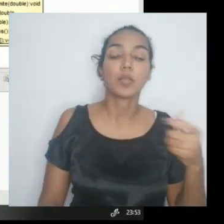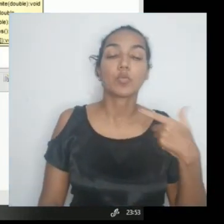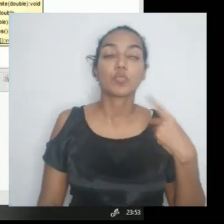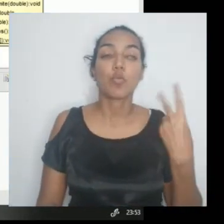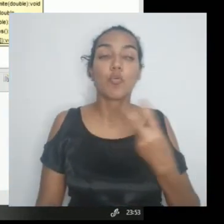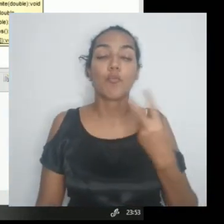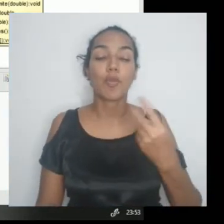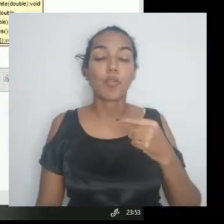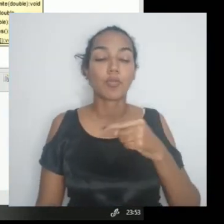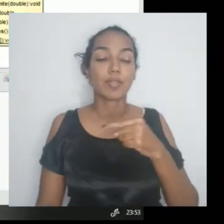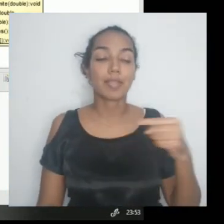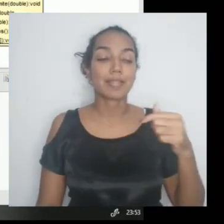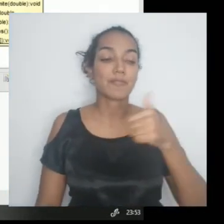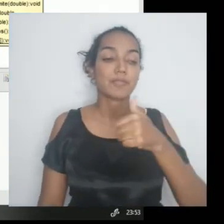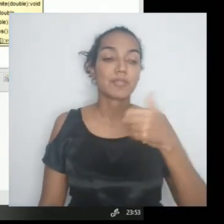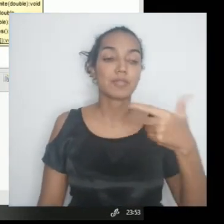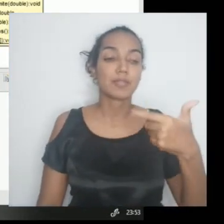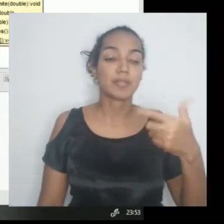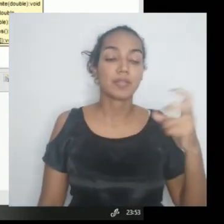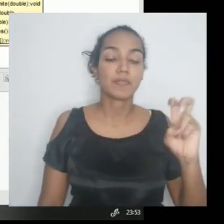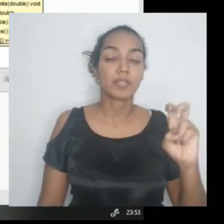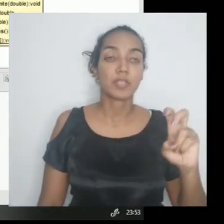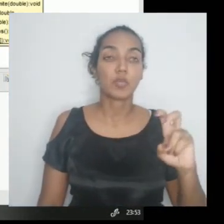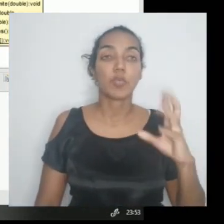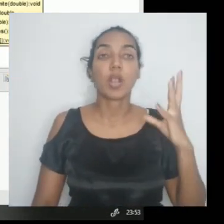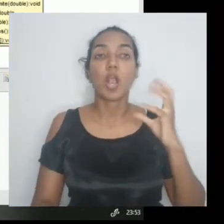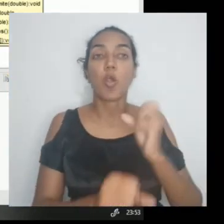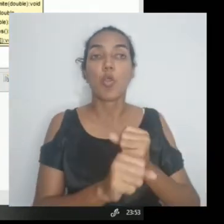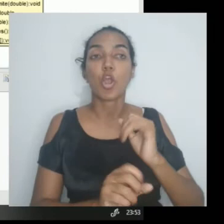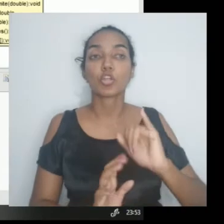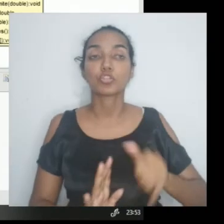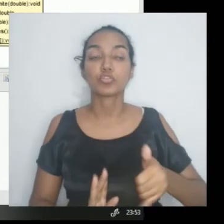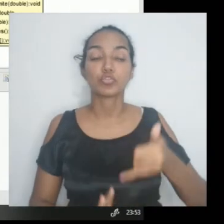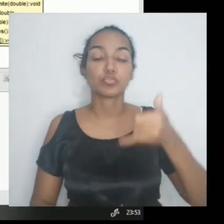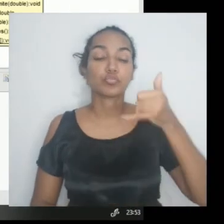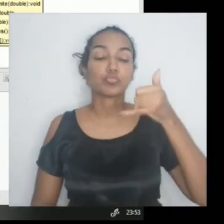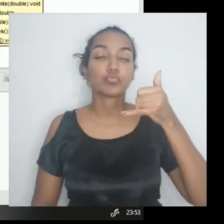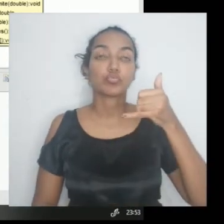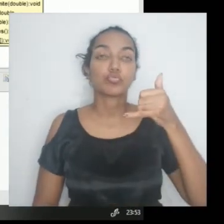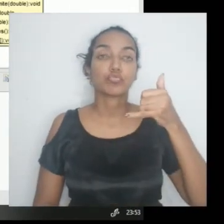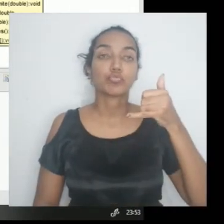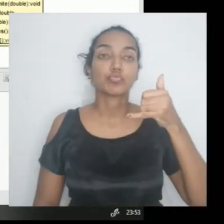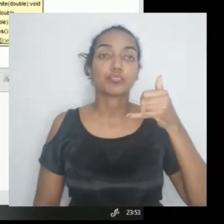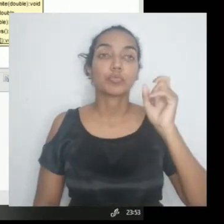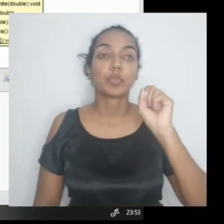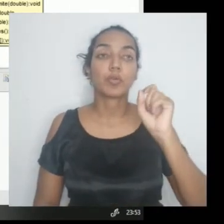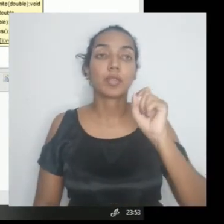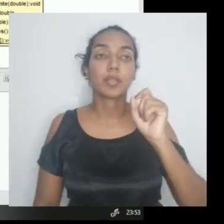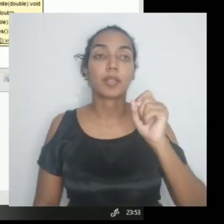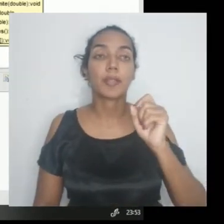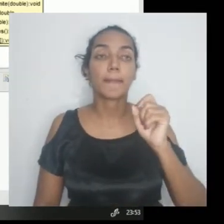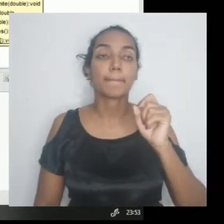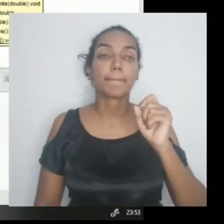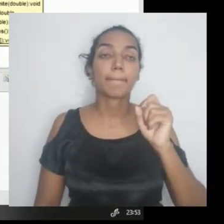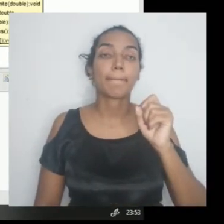juros nada mais faz do que debitar mais valores dependendo dos juros, da taxinha de juros que